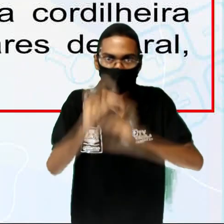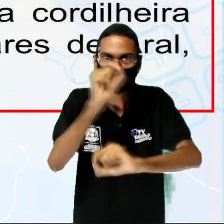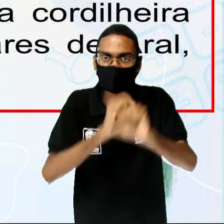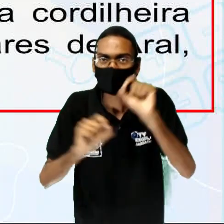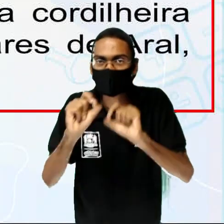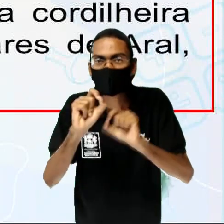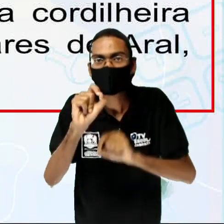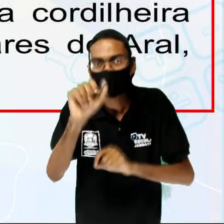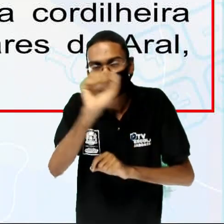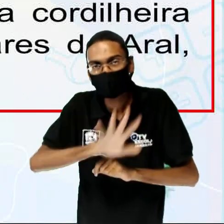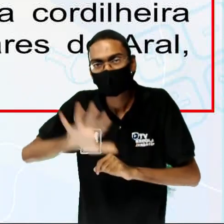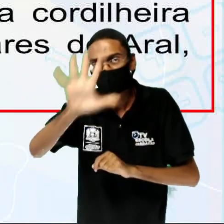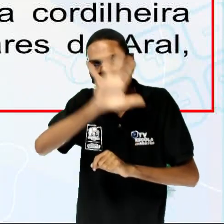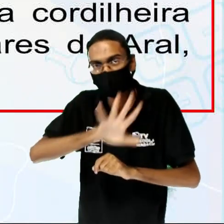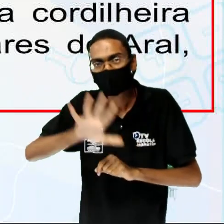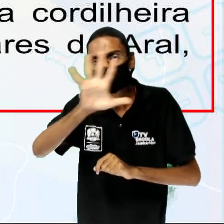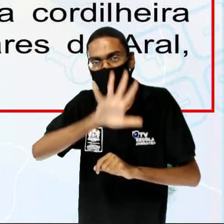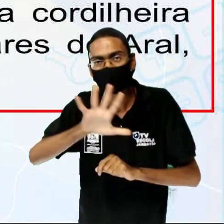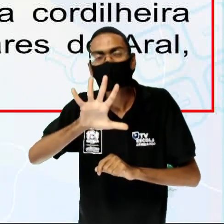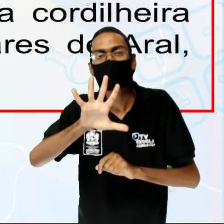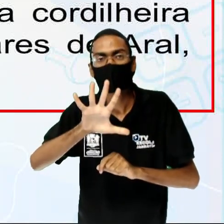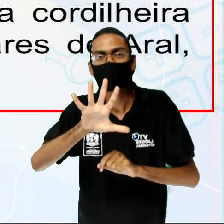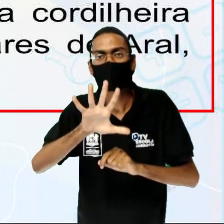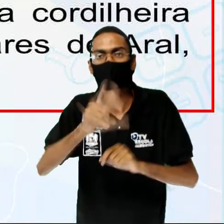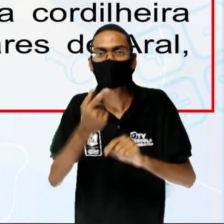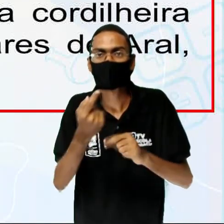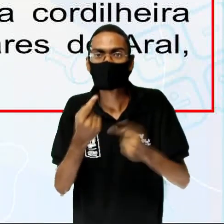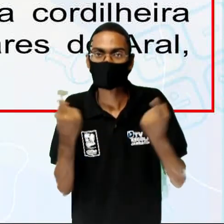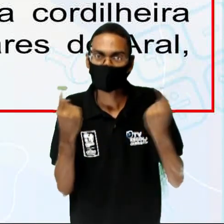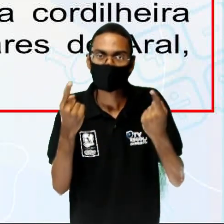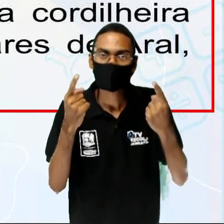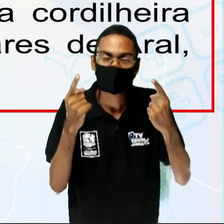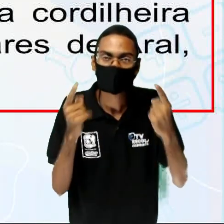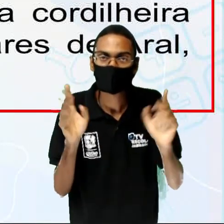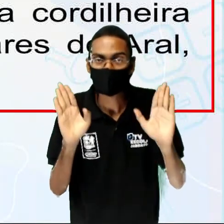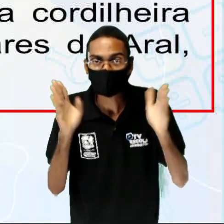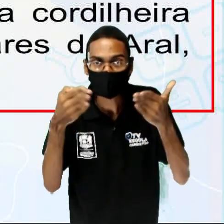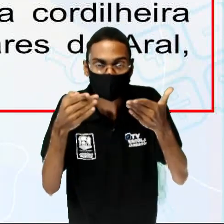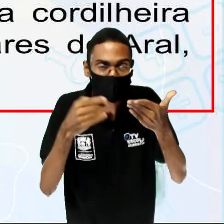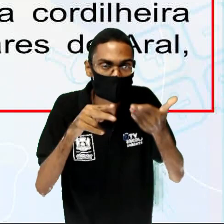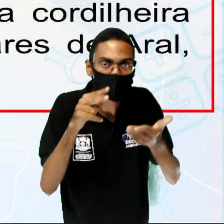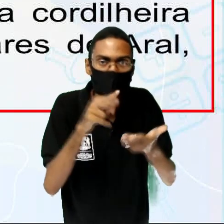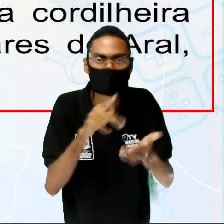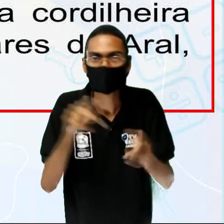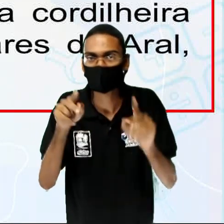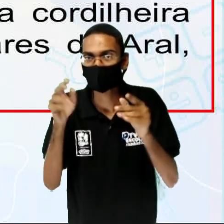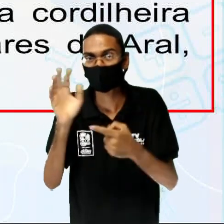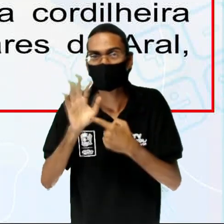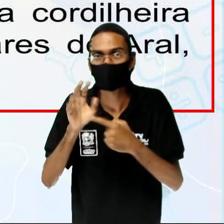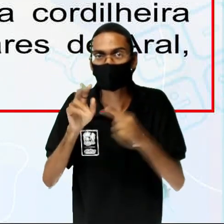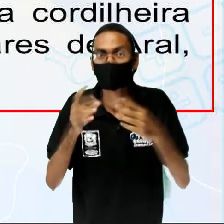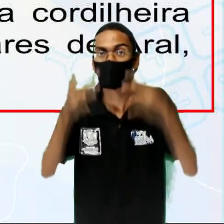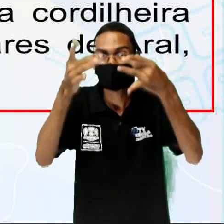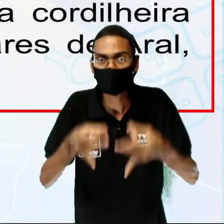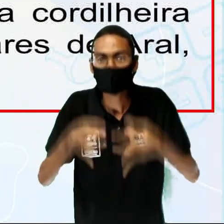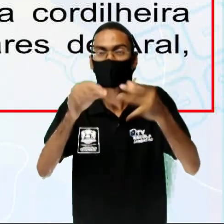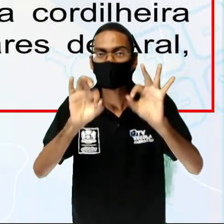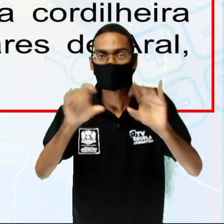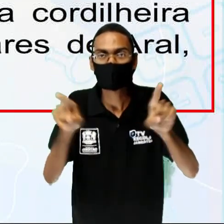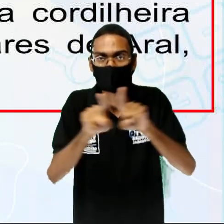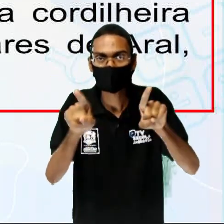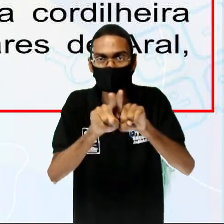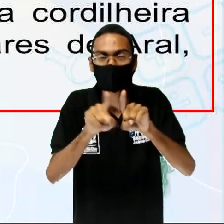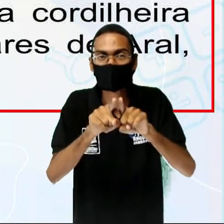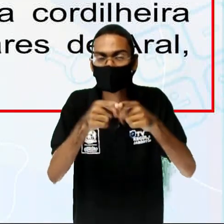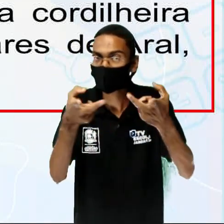Ela apresenta diversas formas de relevo, com destaque para os extensos e elevados planaltos e as grandes planícies. Destacamos